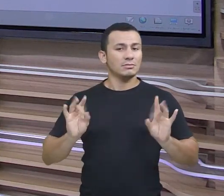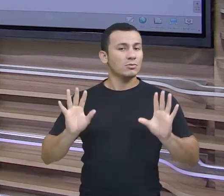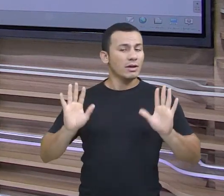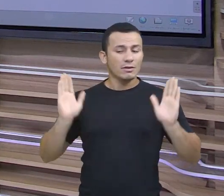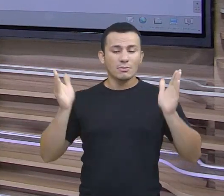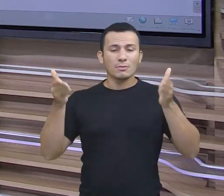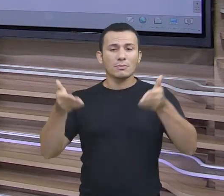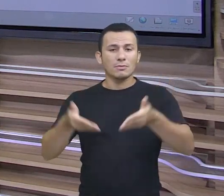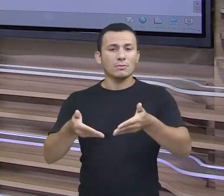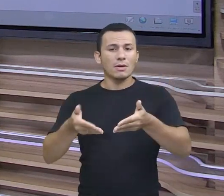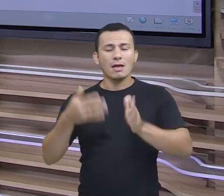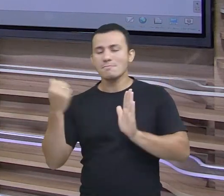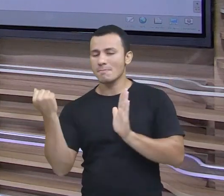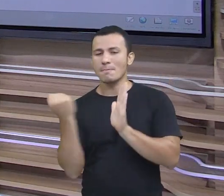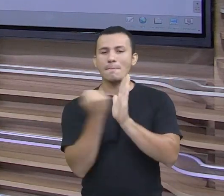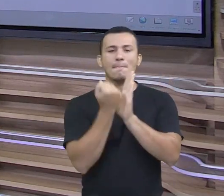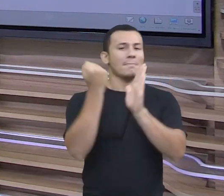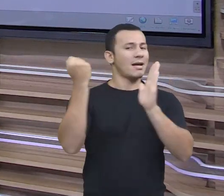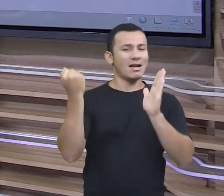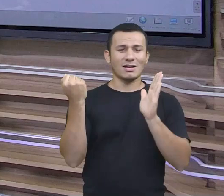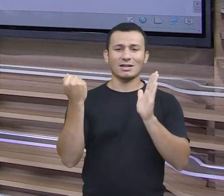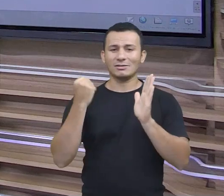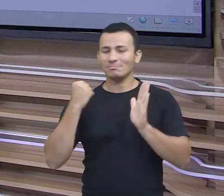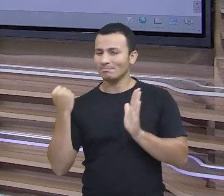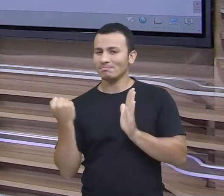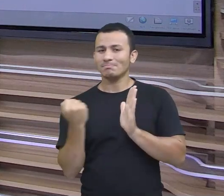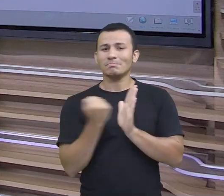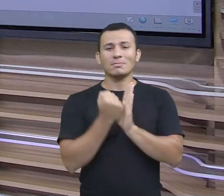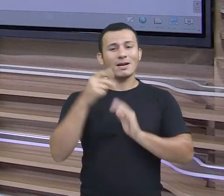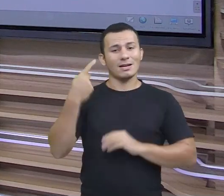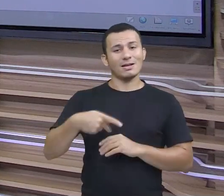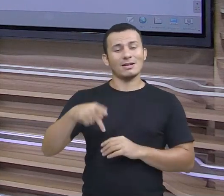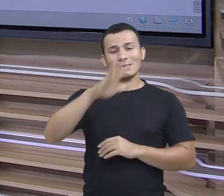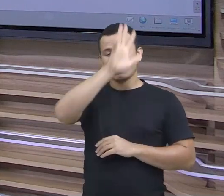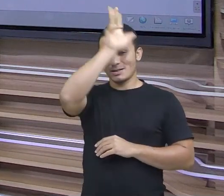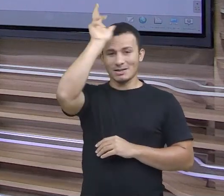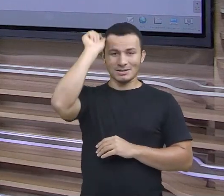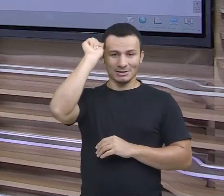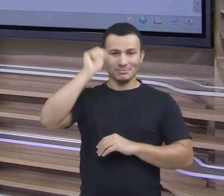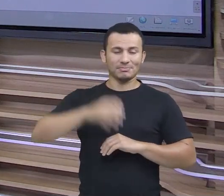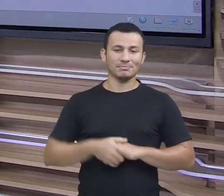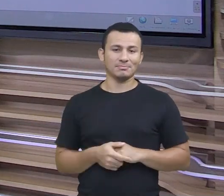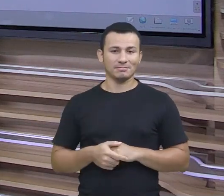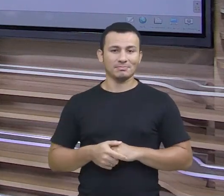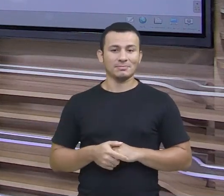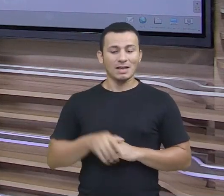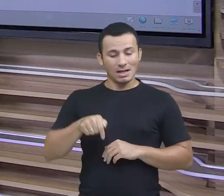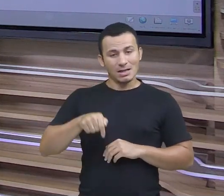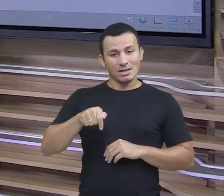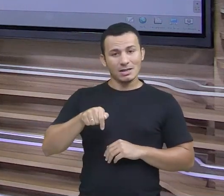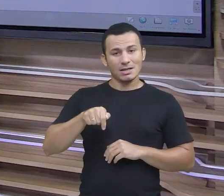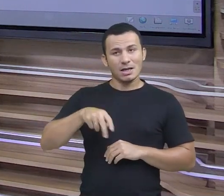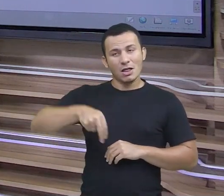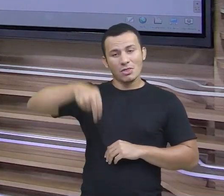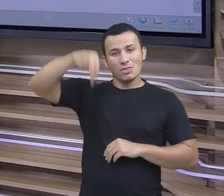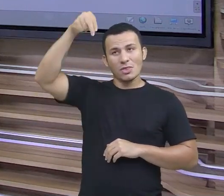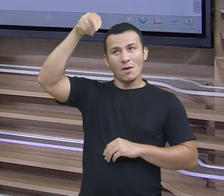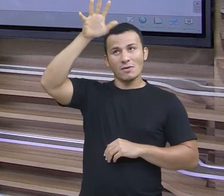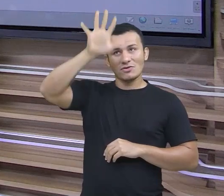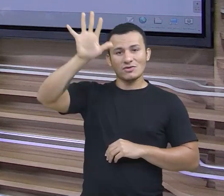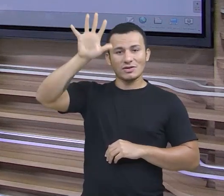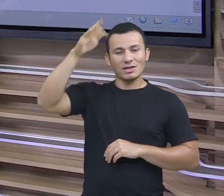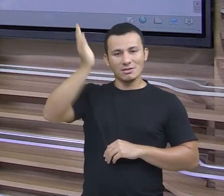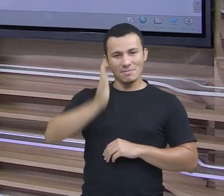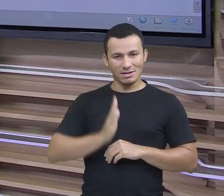especificamente marcante, muito marcante, aqui na nossa região. Região norte do nosso